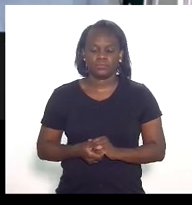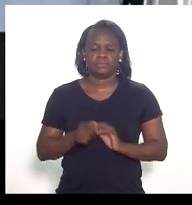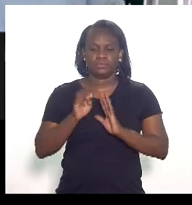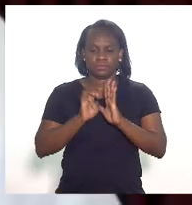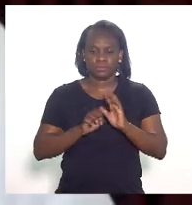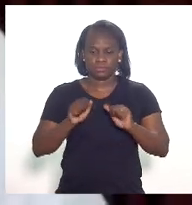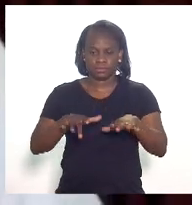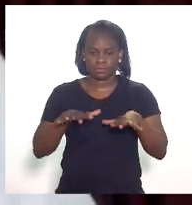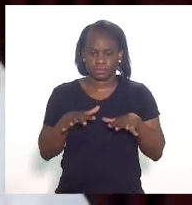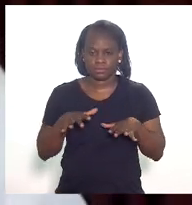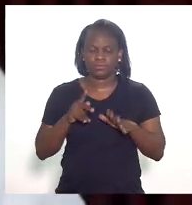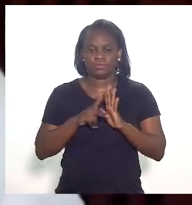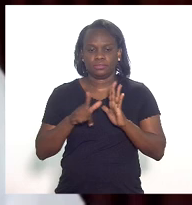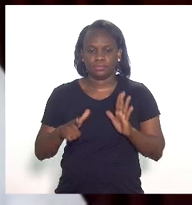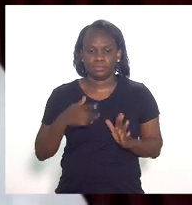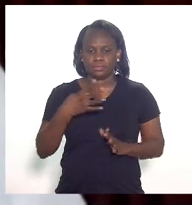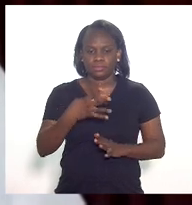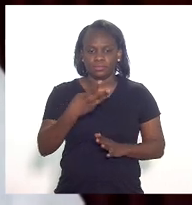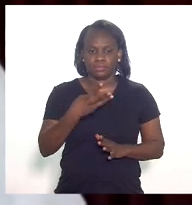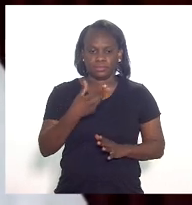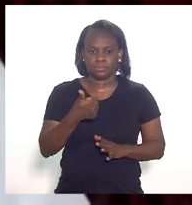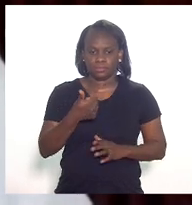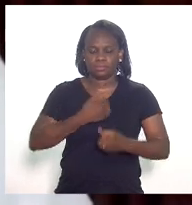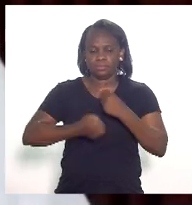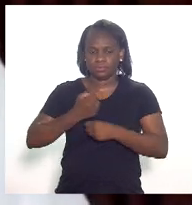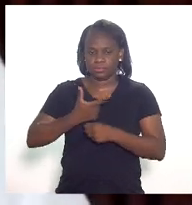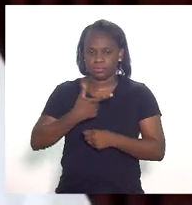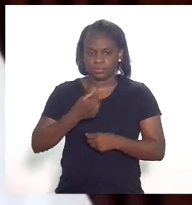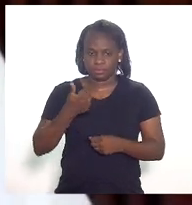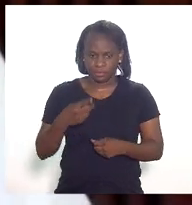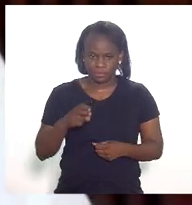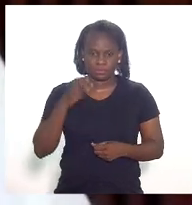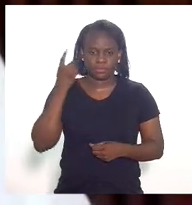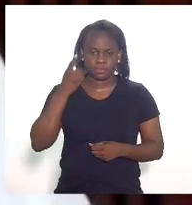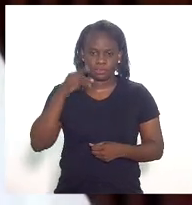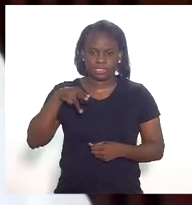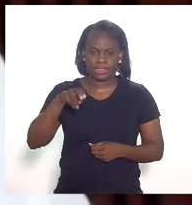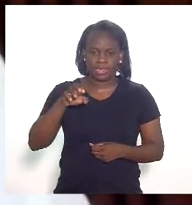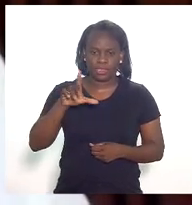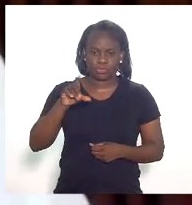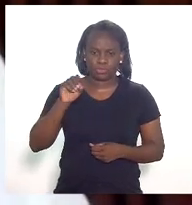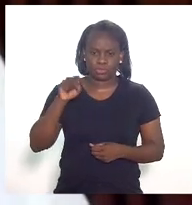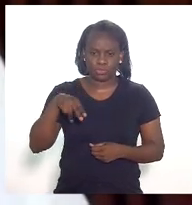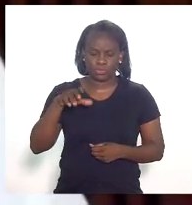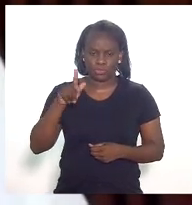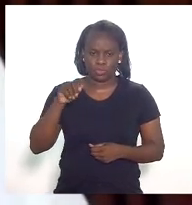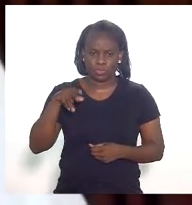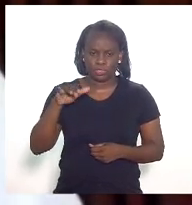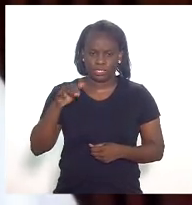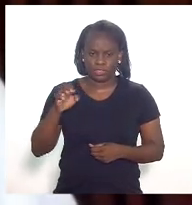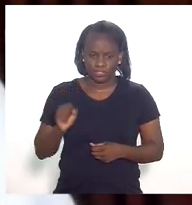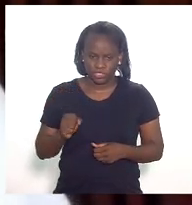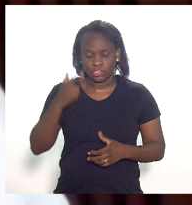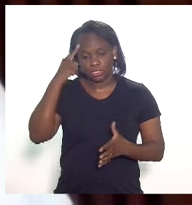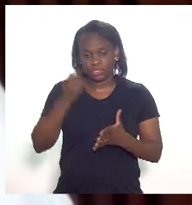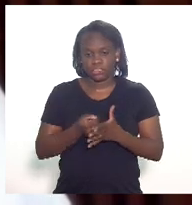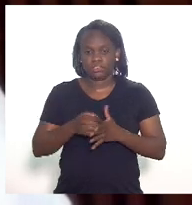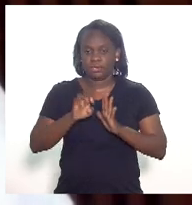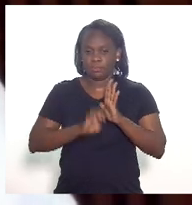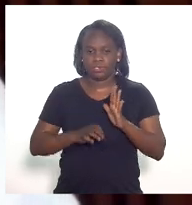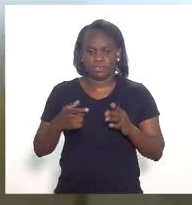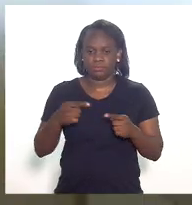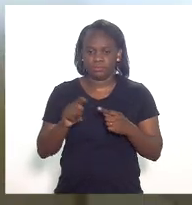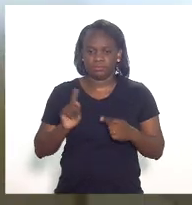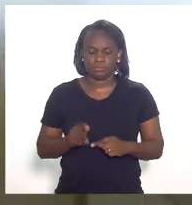Emendas de plenário ao projeto de lei 431/2015, deputado Nelson Gonçalves. O parecer é contrário à emenda.